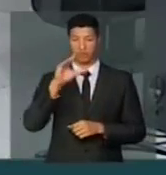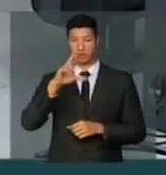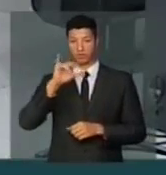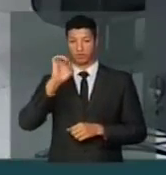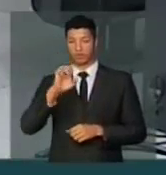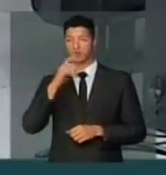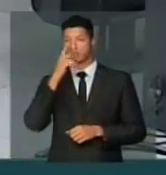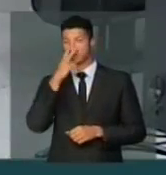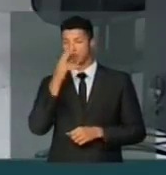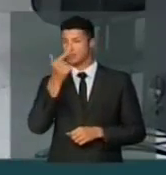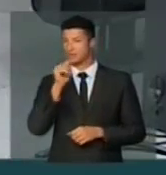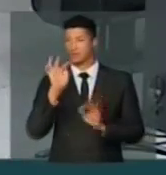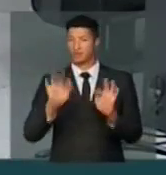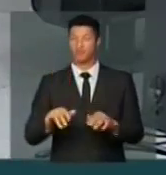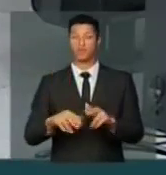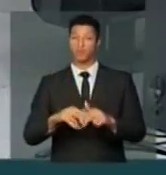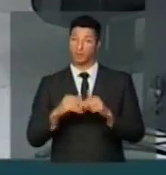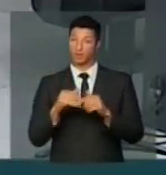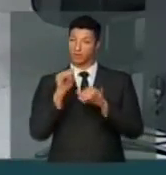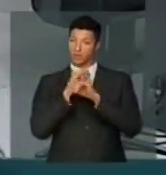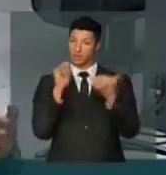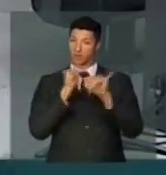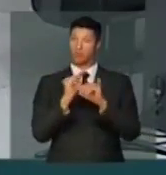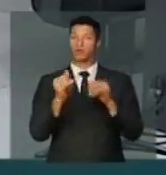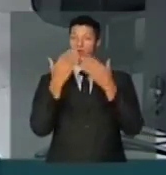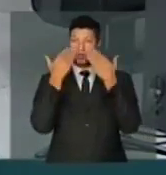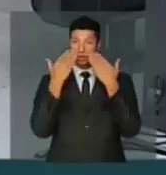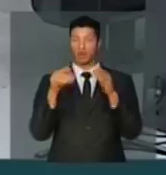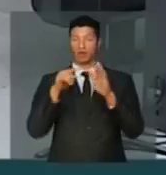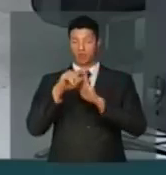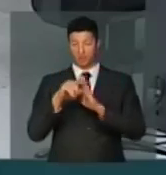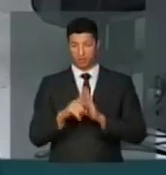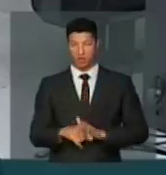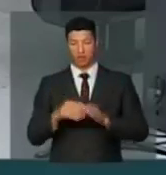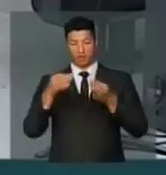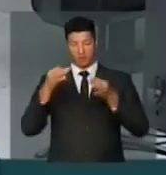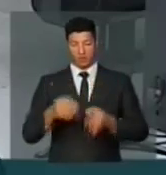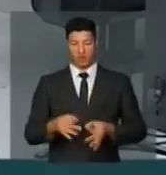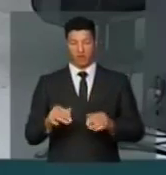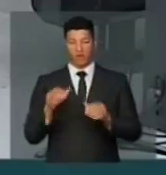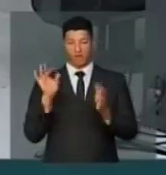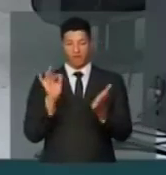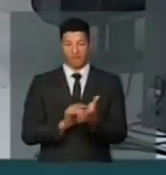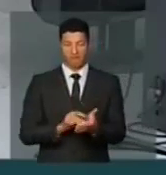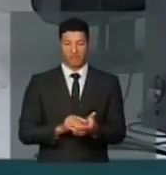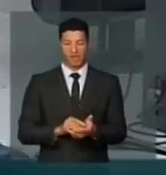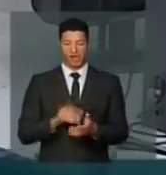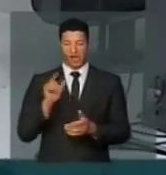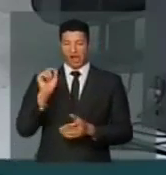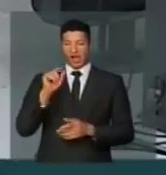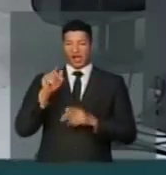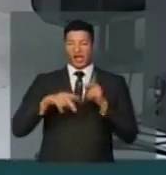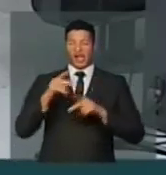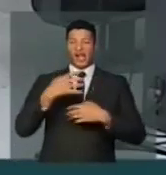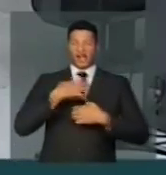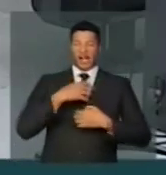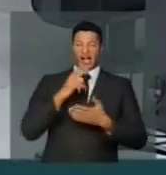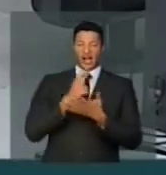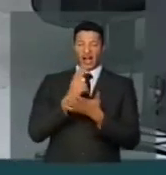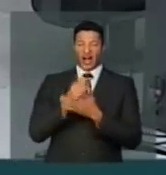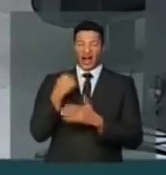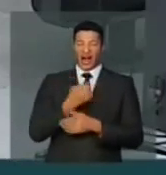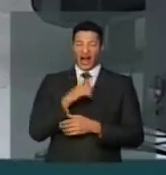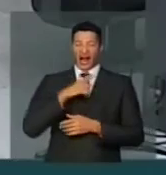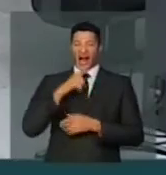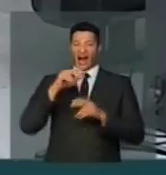que parece não ter fim. Por isso, o seu pronunciamento apresenta o diagnóstico correto, concreto, é aquilo que o povo está sentindo, e